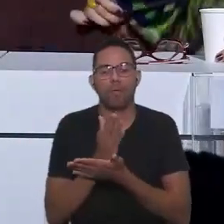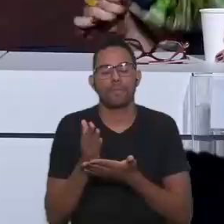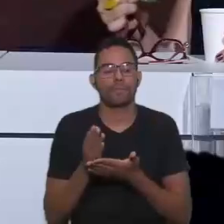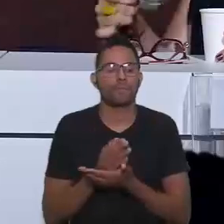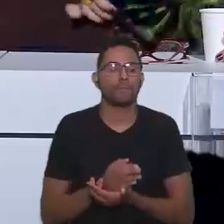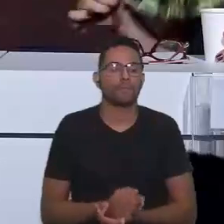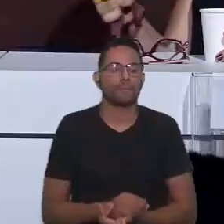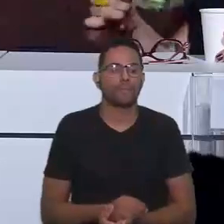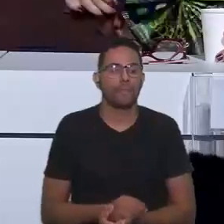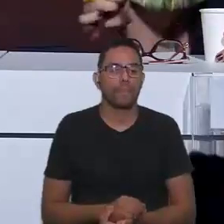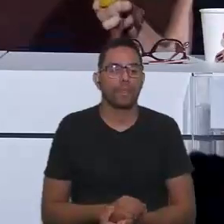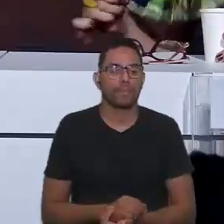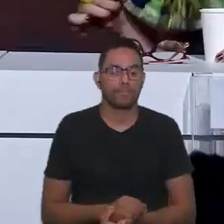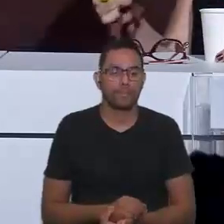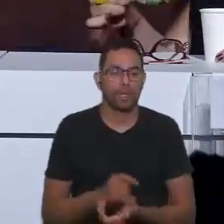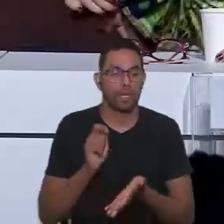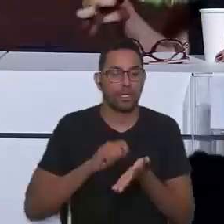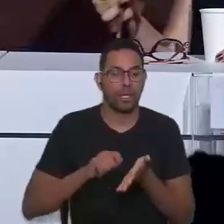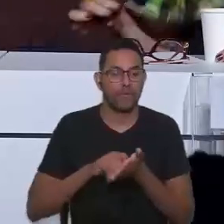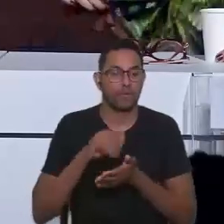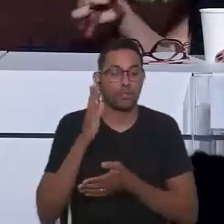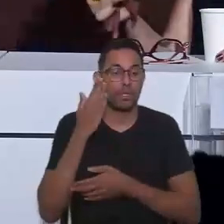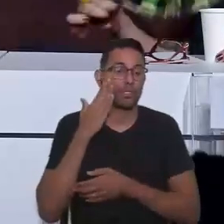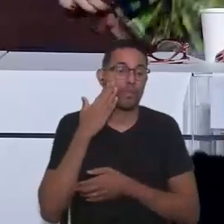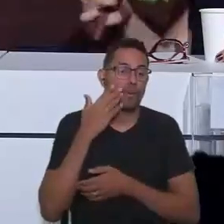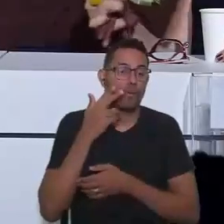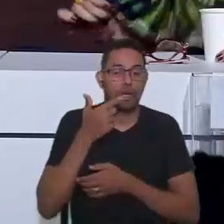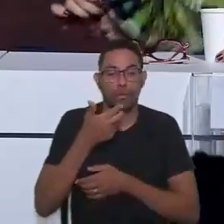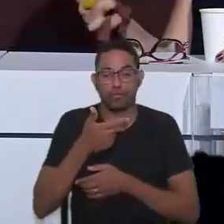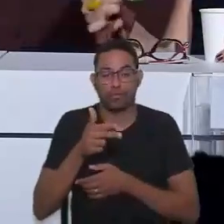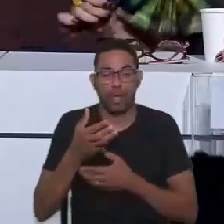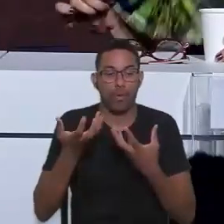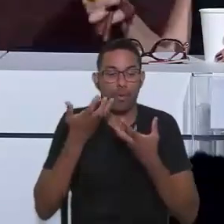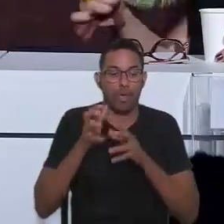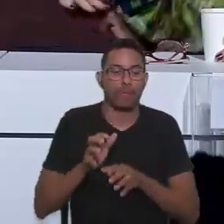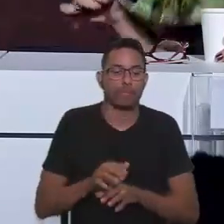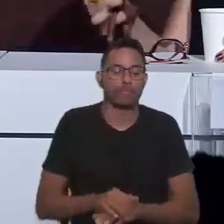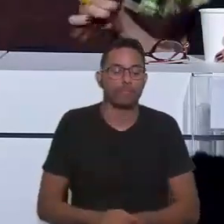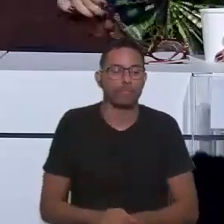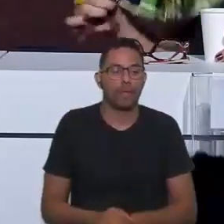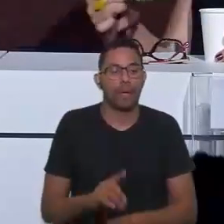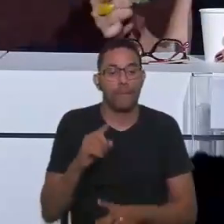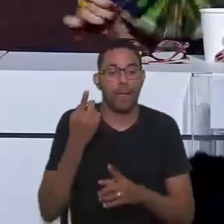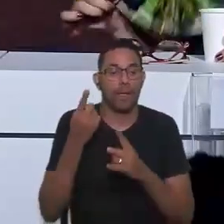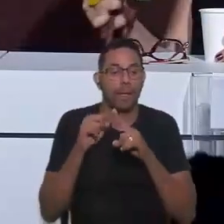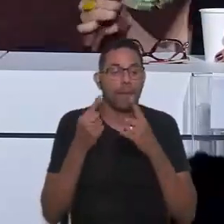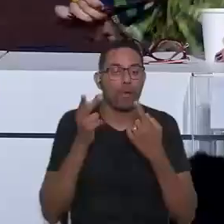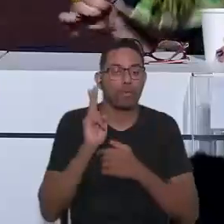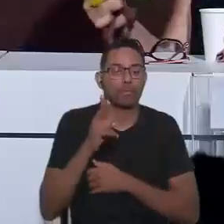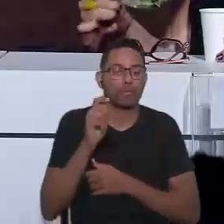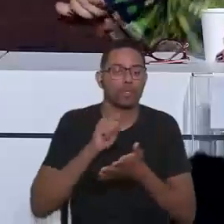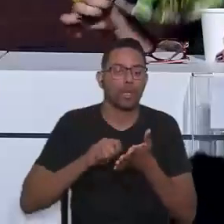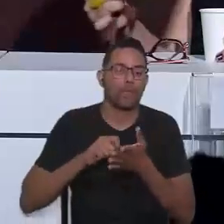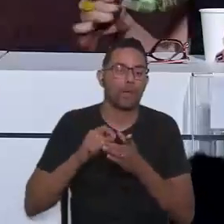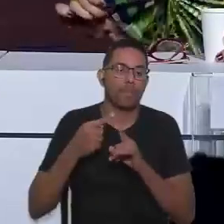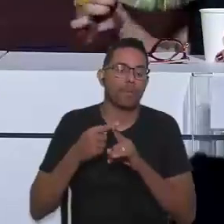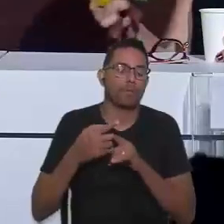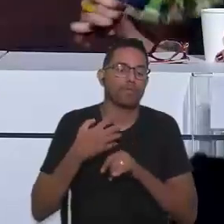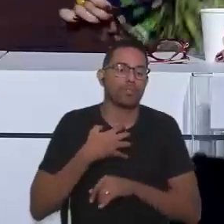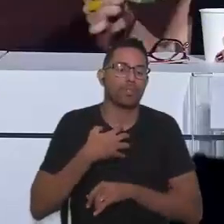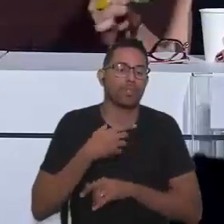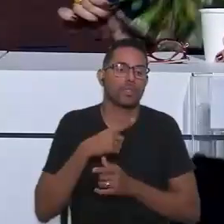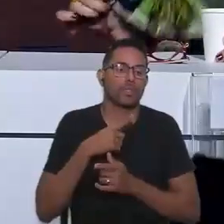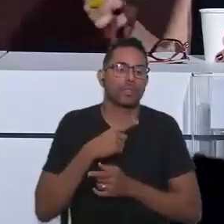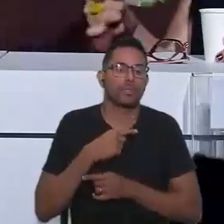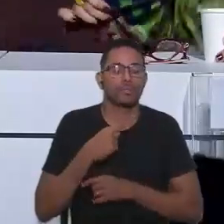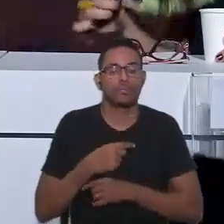motivo eu estou escrevendo e eu já sei que aquela não é a versão que eu quero, mas eu continuo escrevendo, porque é a forma que eu